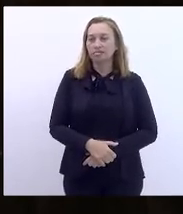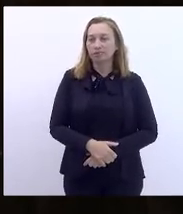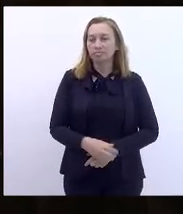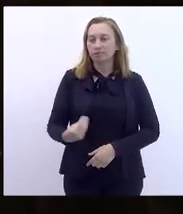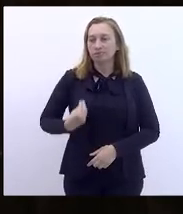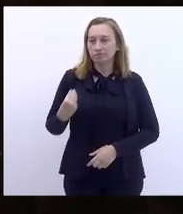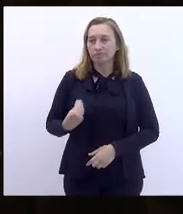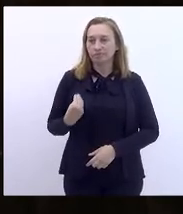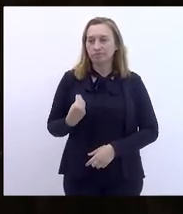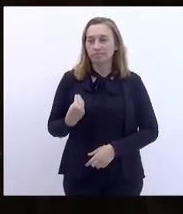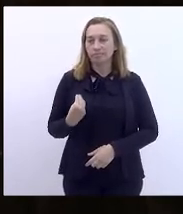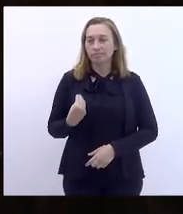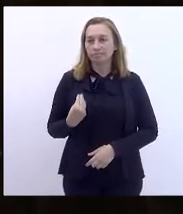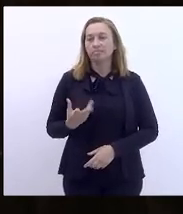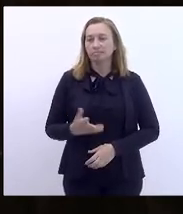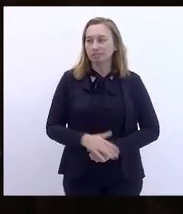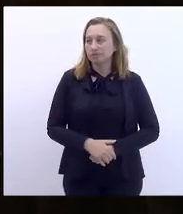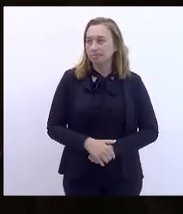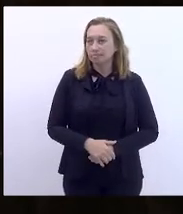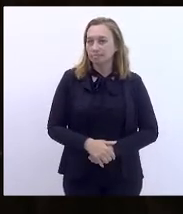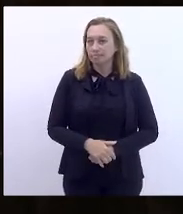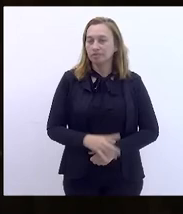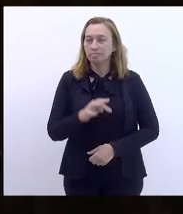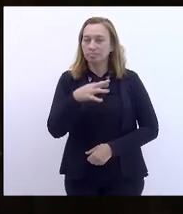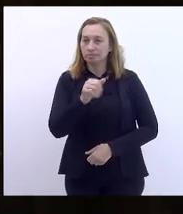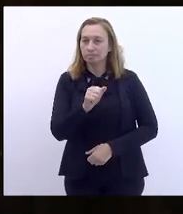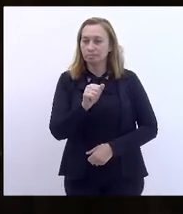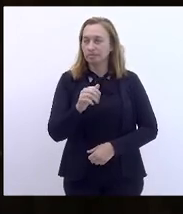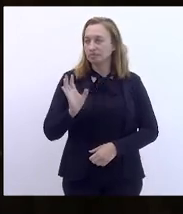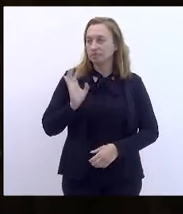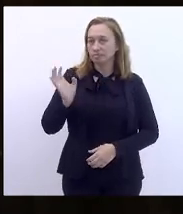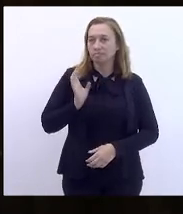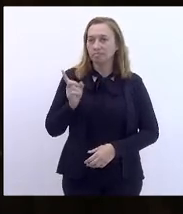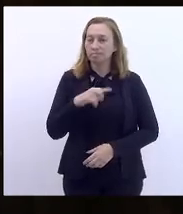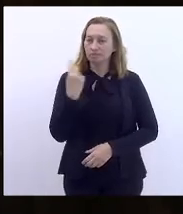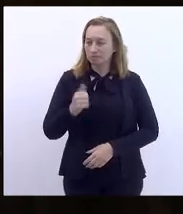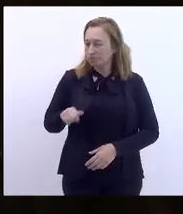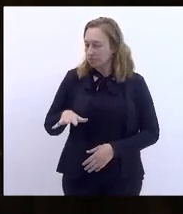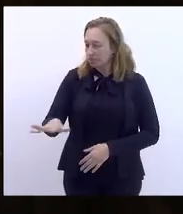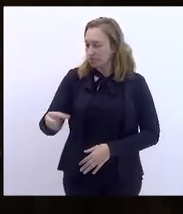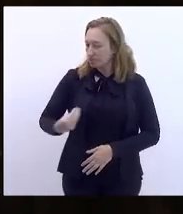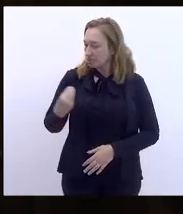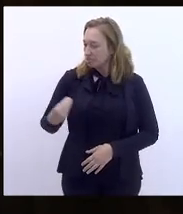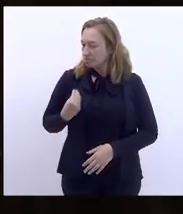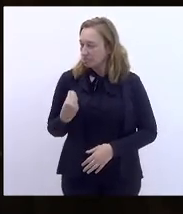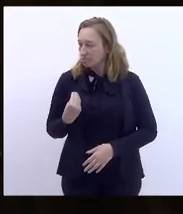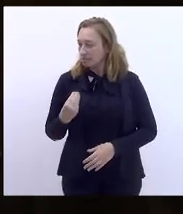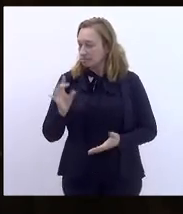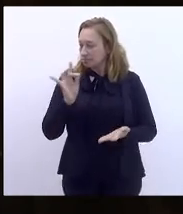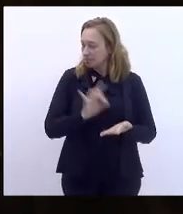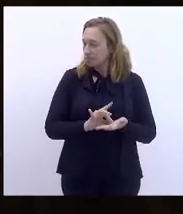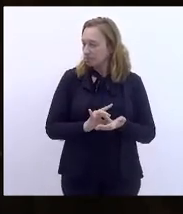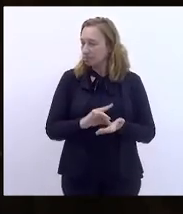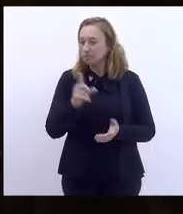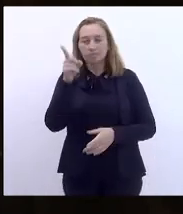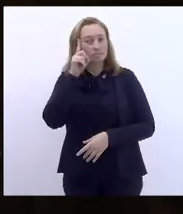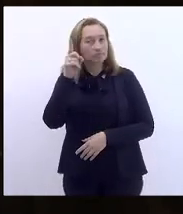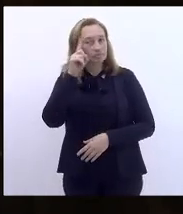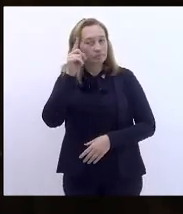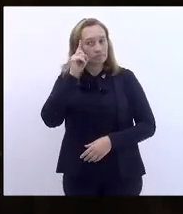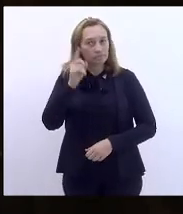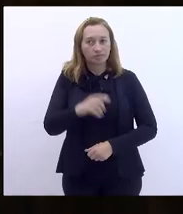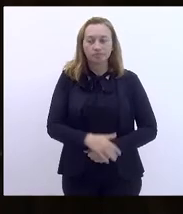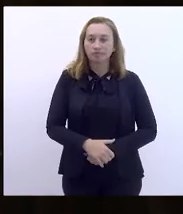na prática a gente não vive teoria teoria para burguês como a gente é favelada a gente vive na prática nossa realidade do dia-a-dia